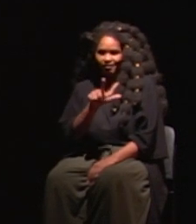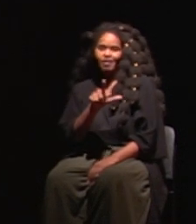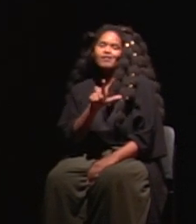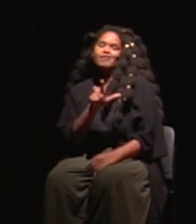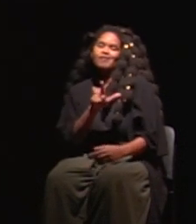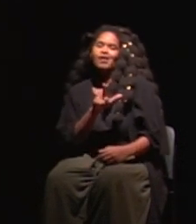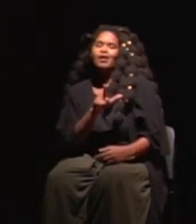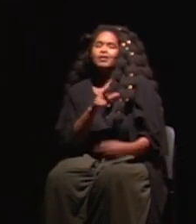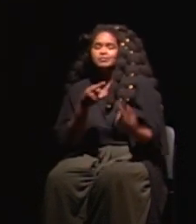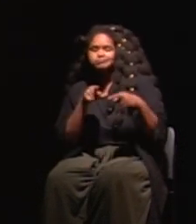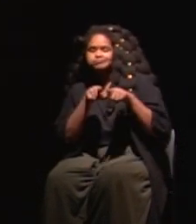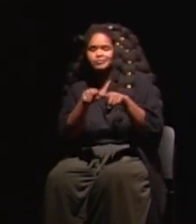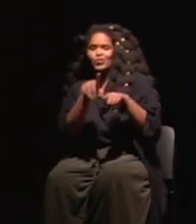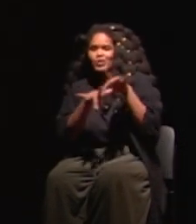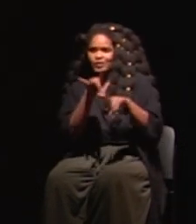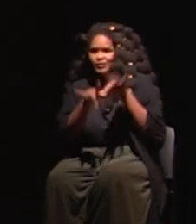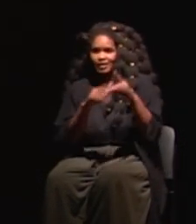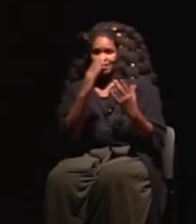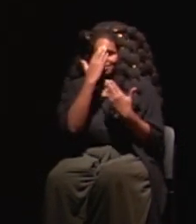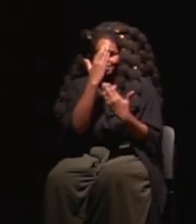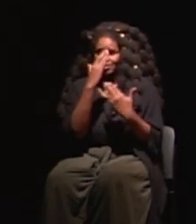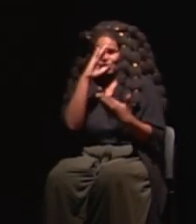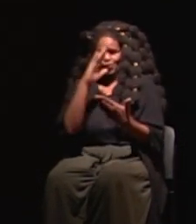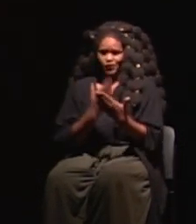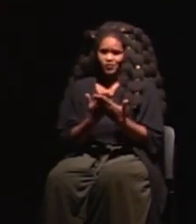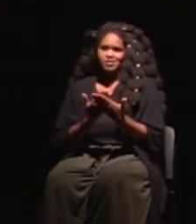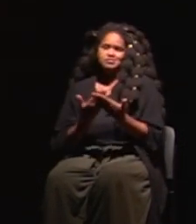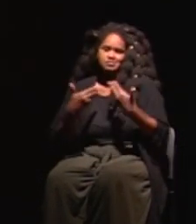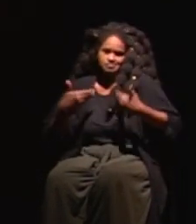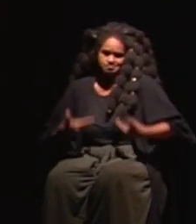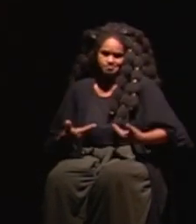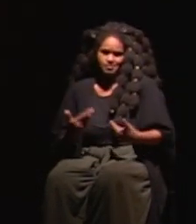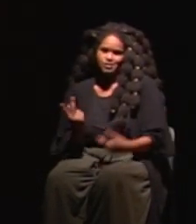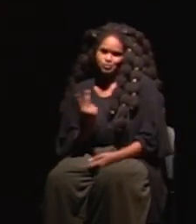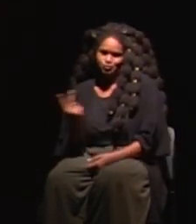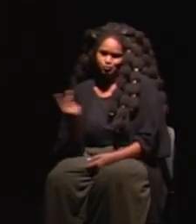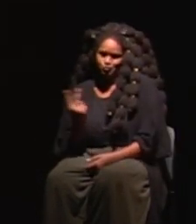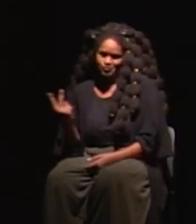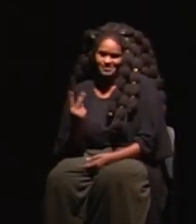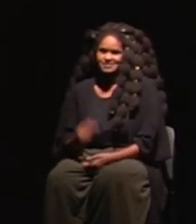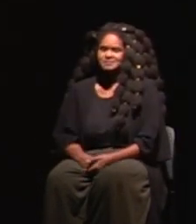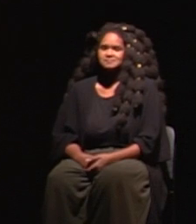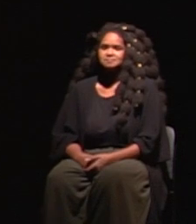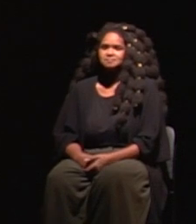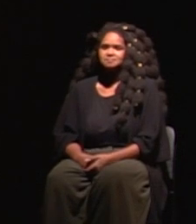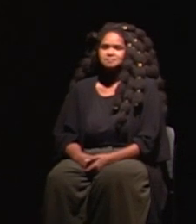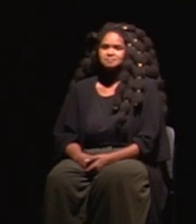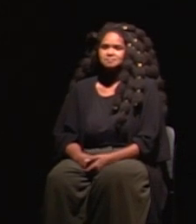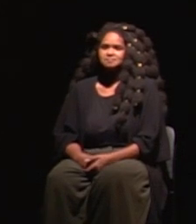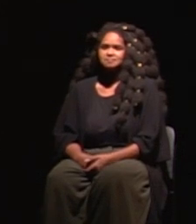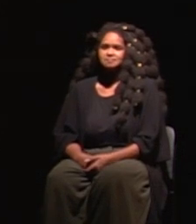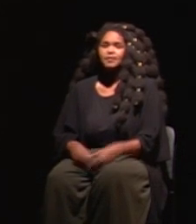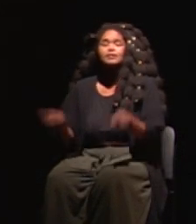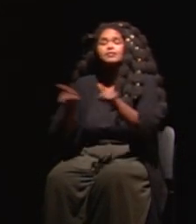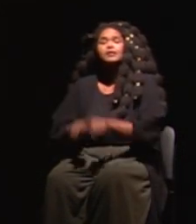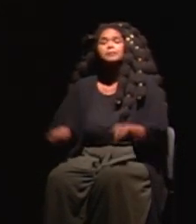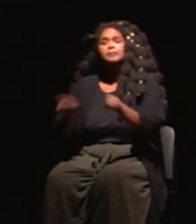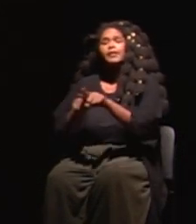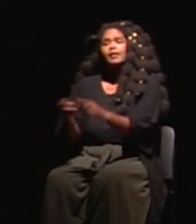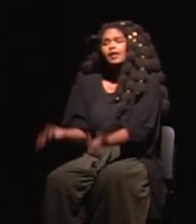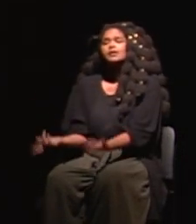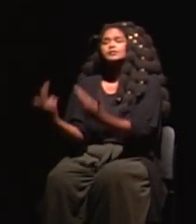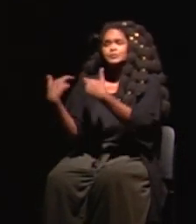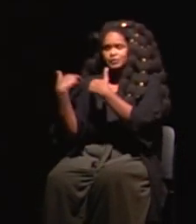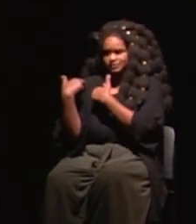lugar, à diretoria do IMS pela confiança depositada na gente e, né, a